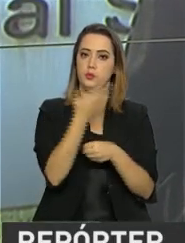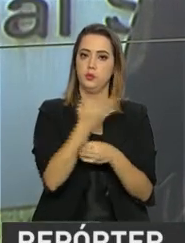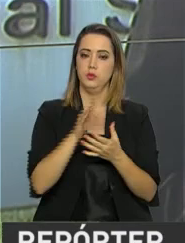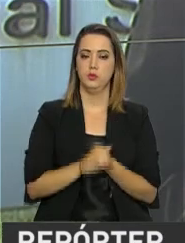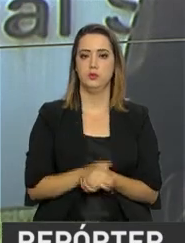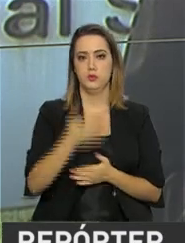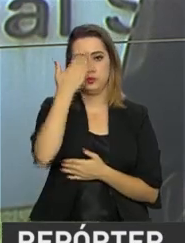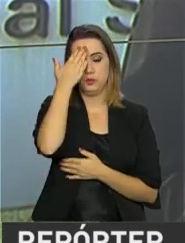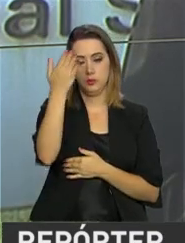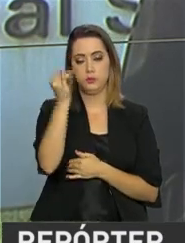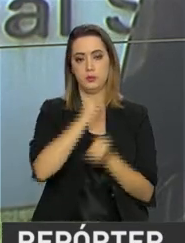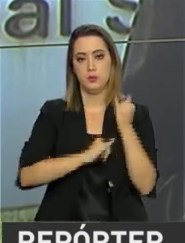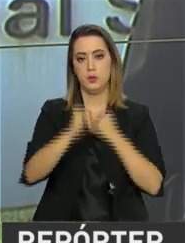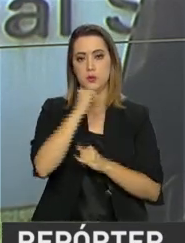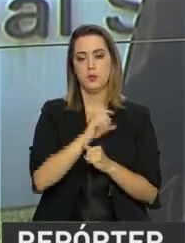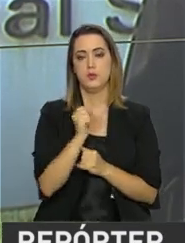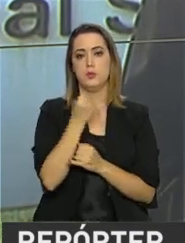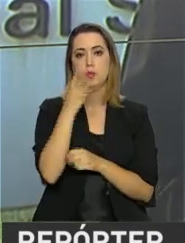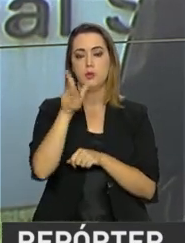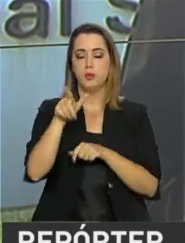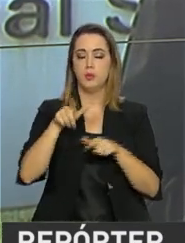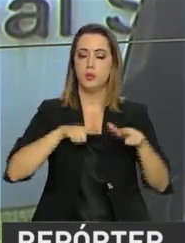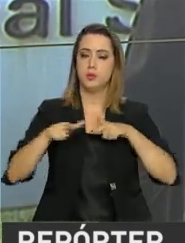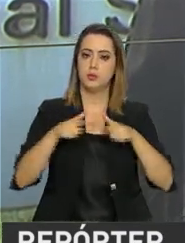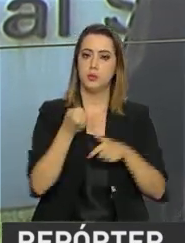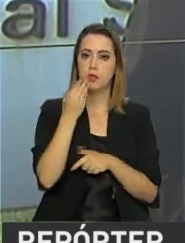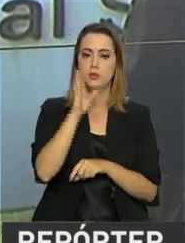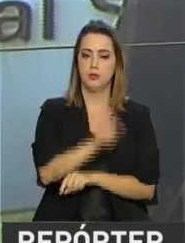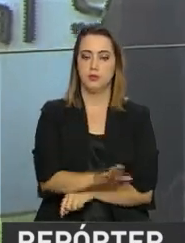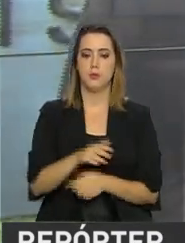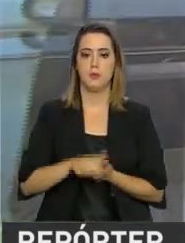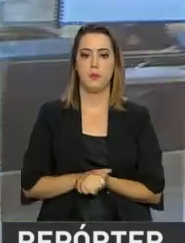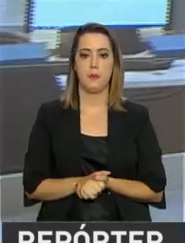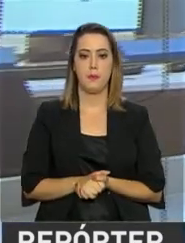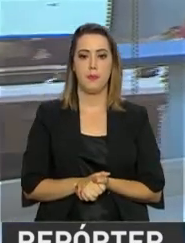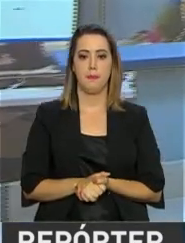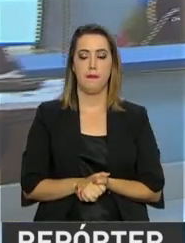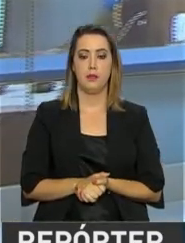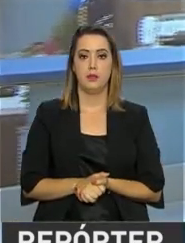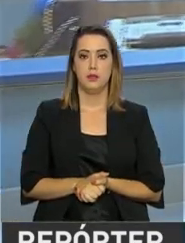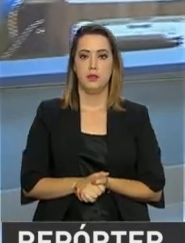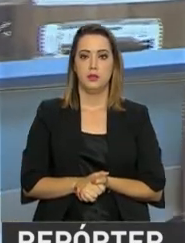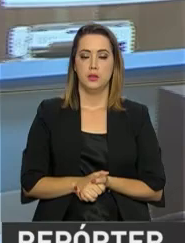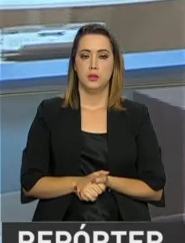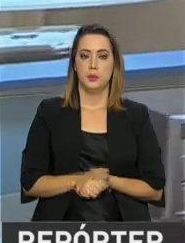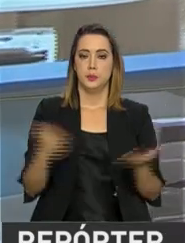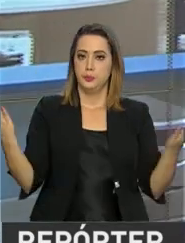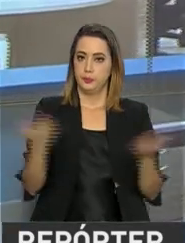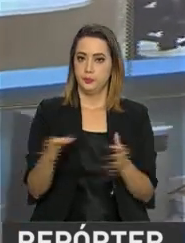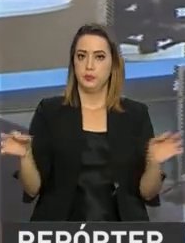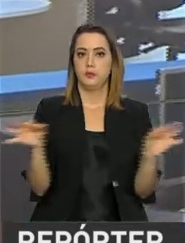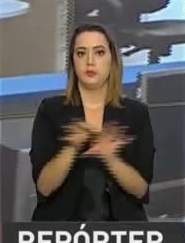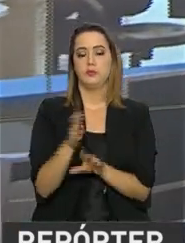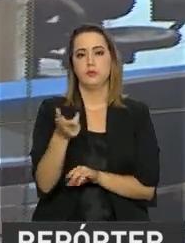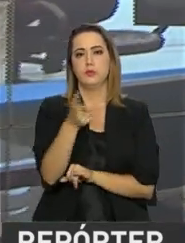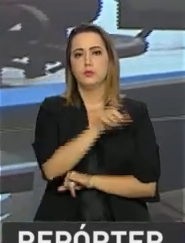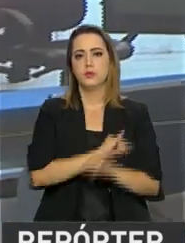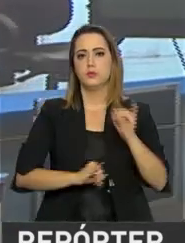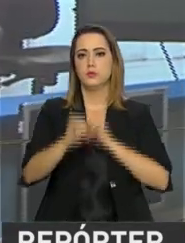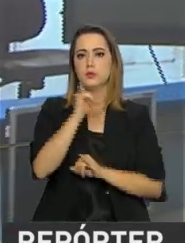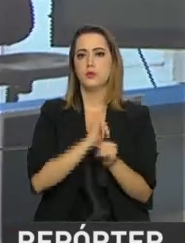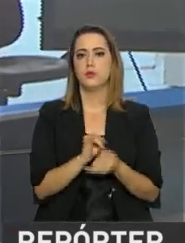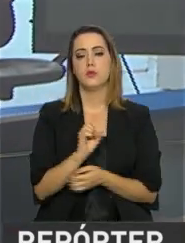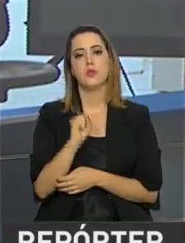obrigado pelas informações paulo la sálvia bom trabalho pra você e boa tarde ea extensão do repórter nbr termina aqui podemos voltar a qualquer momento